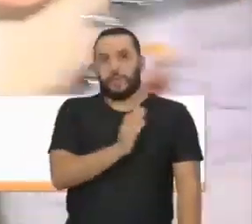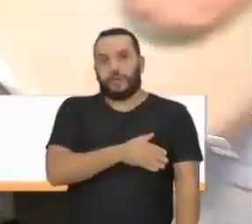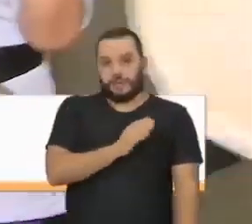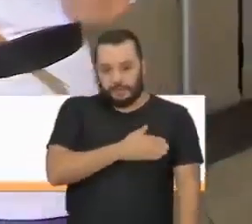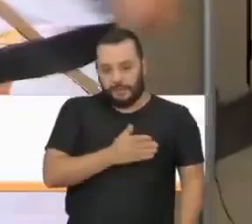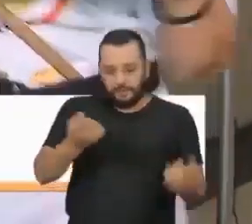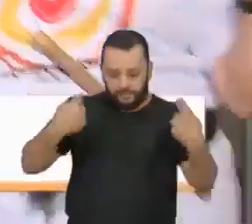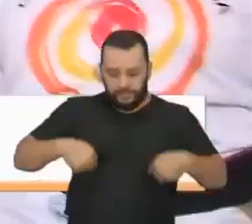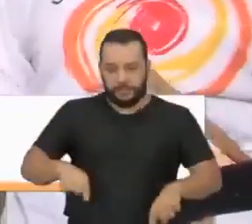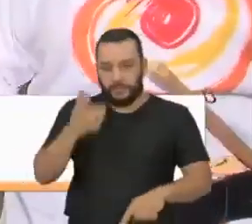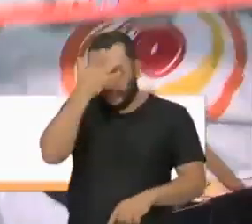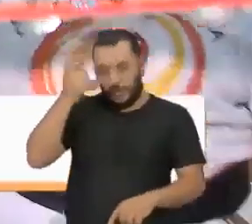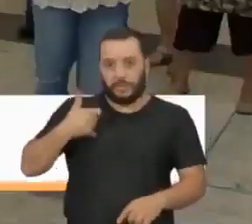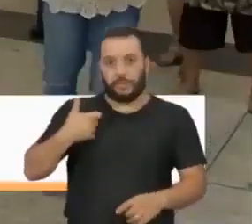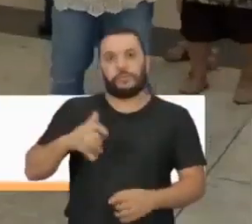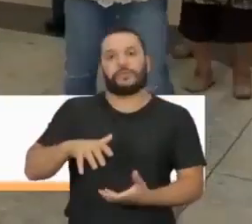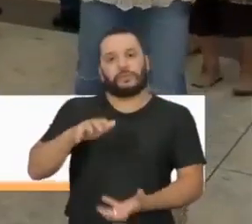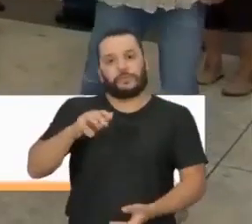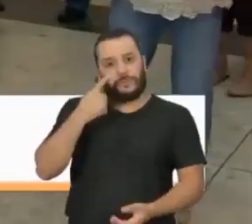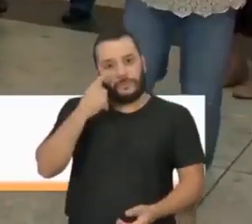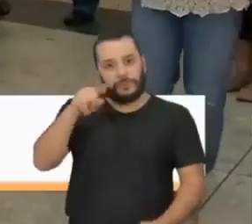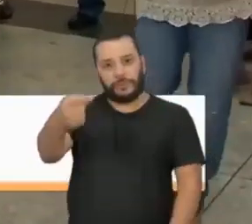adultos o ano todo. A gente volta já.